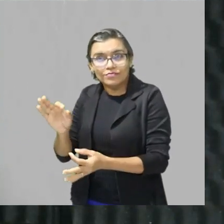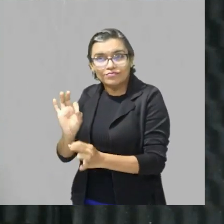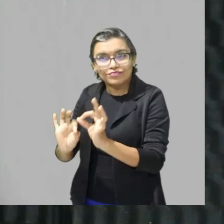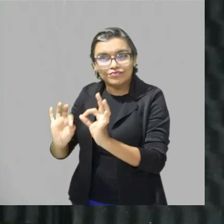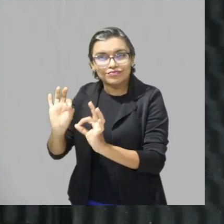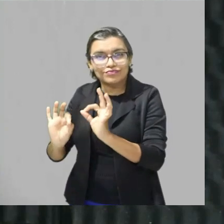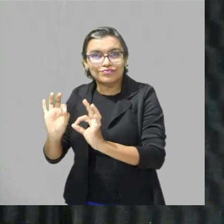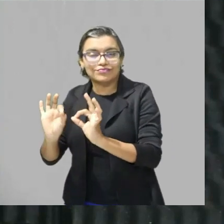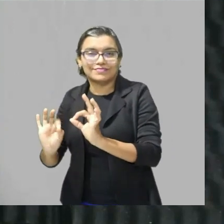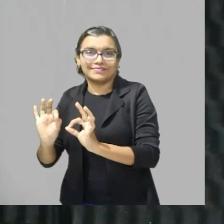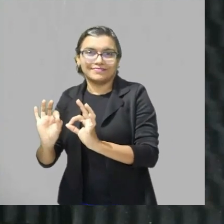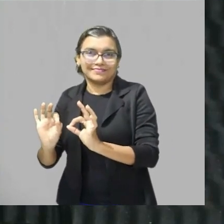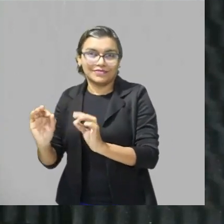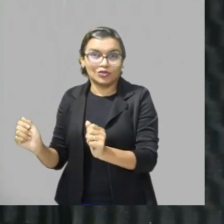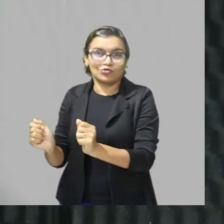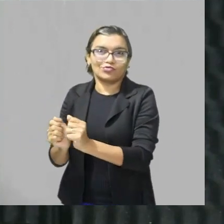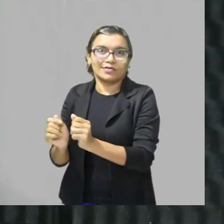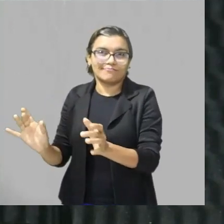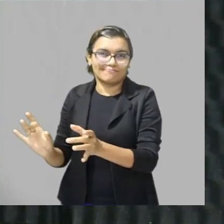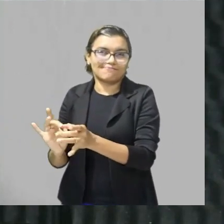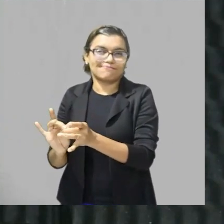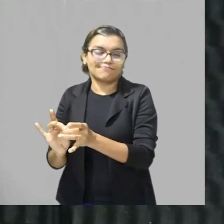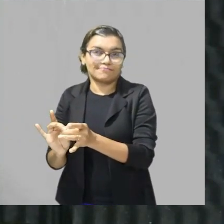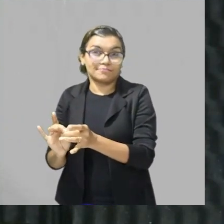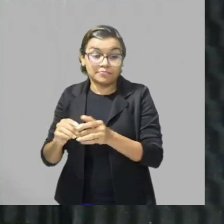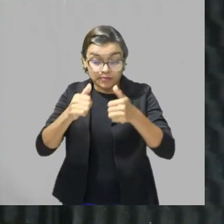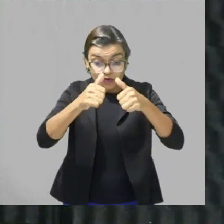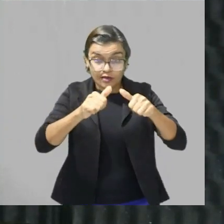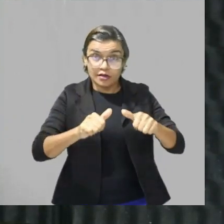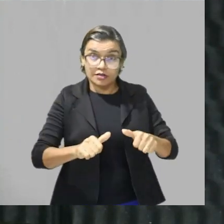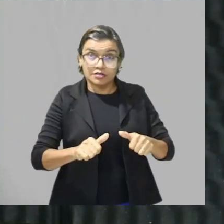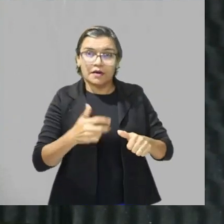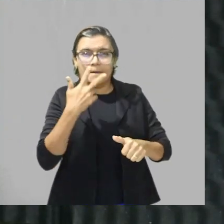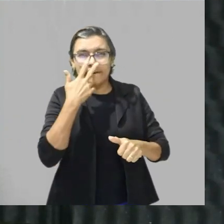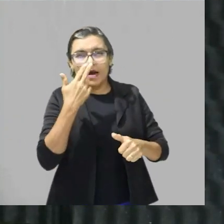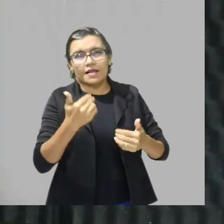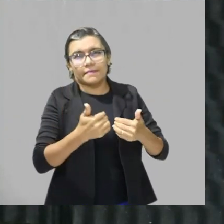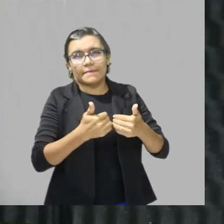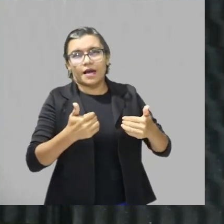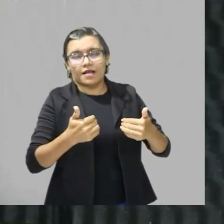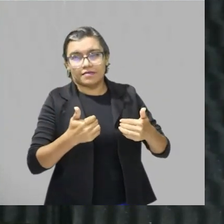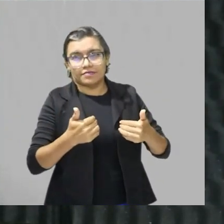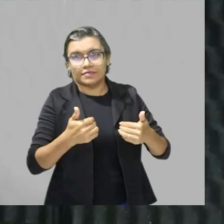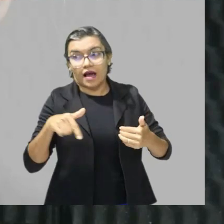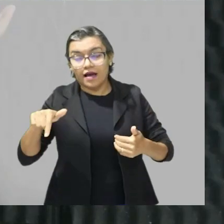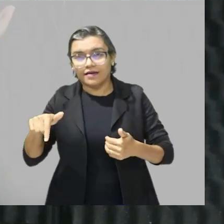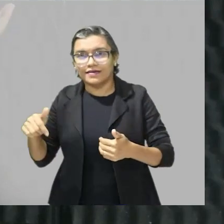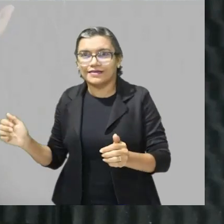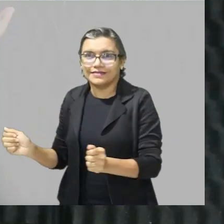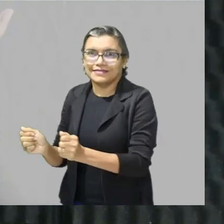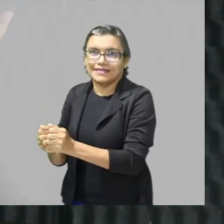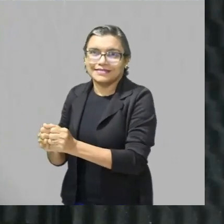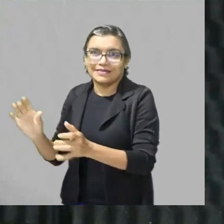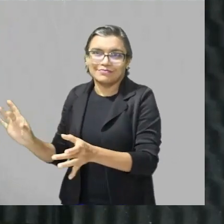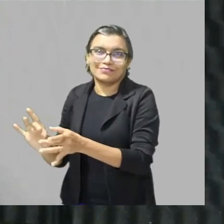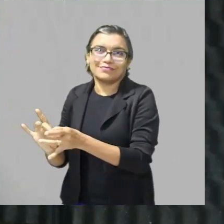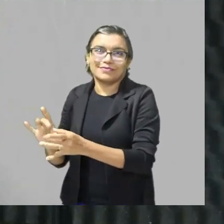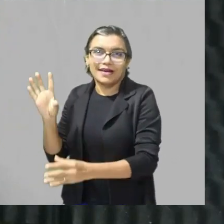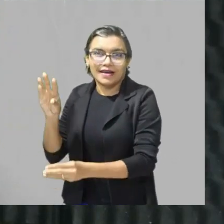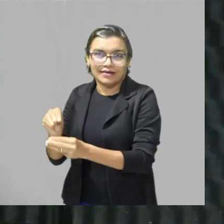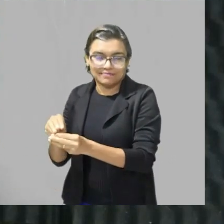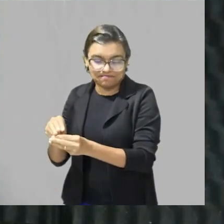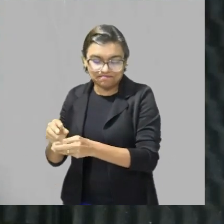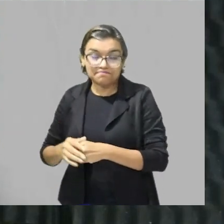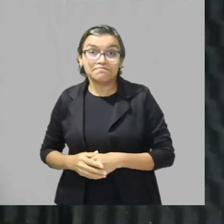Ok olha só analisar quebrar em partes sintetizar organizar reunir